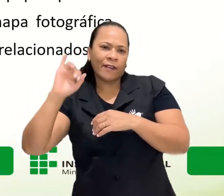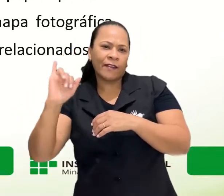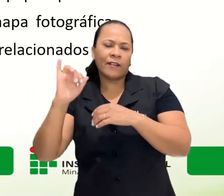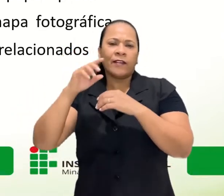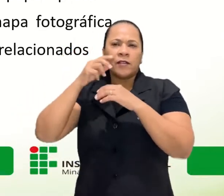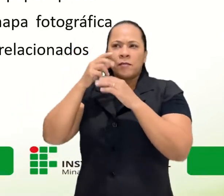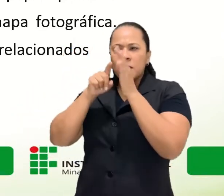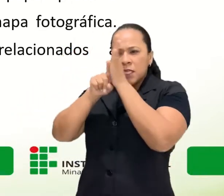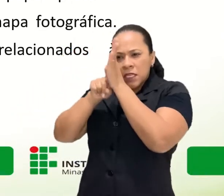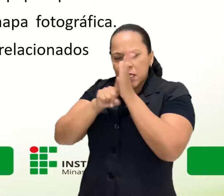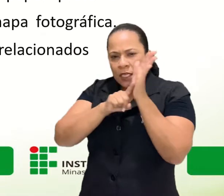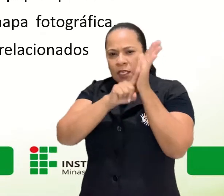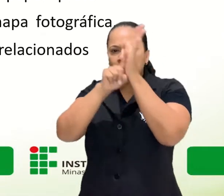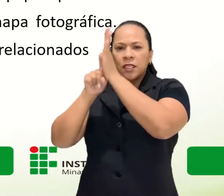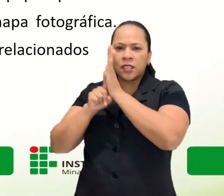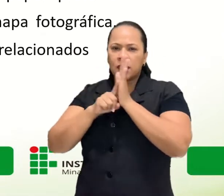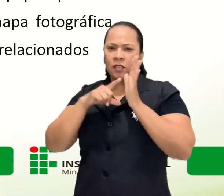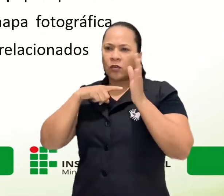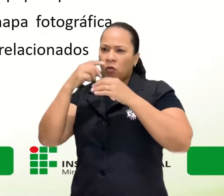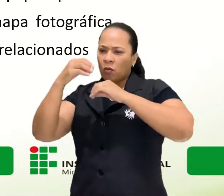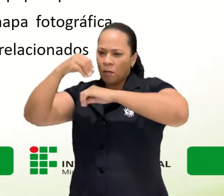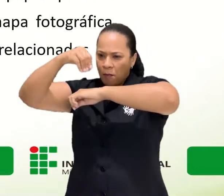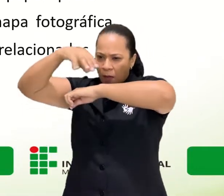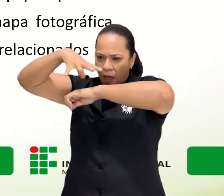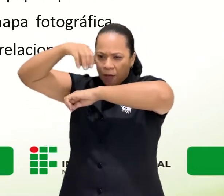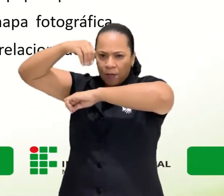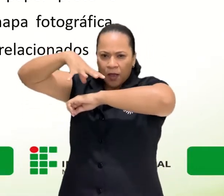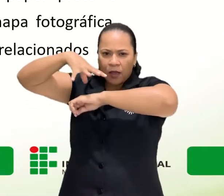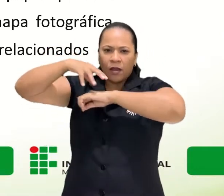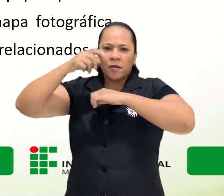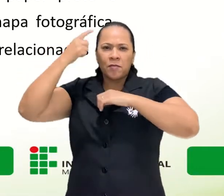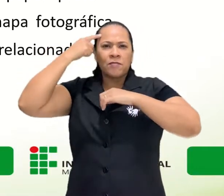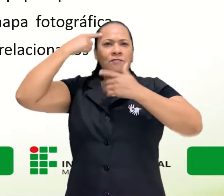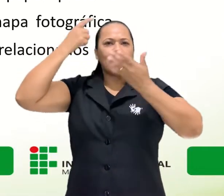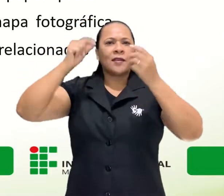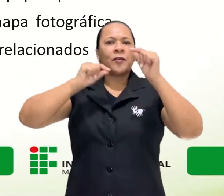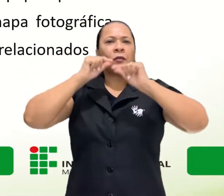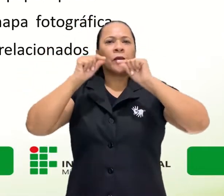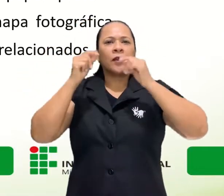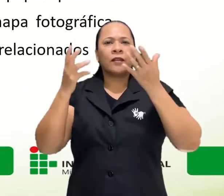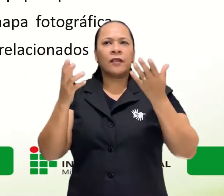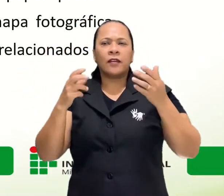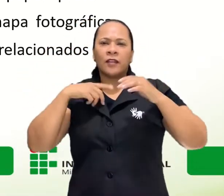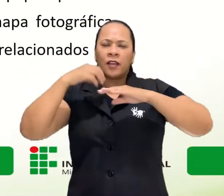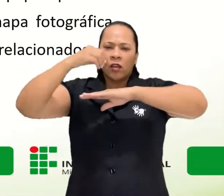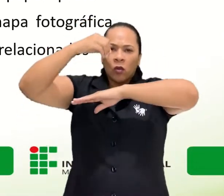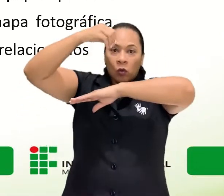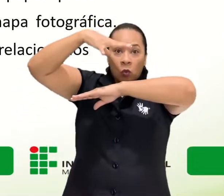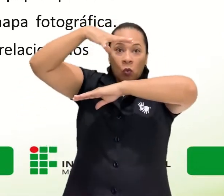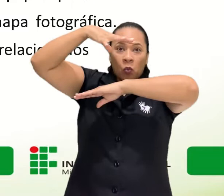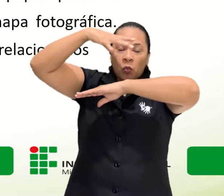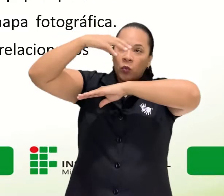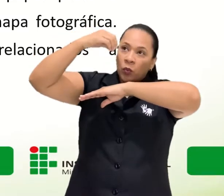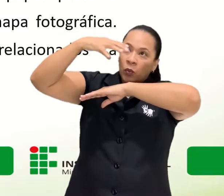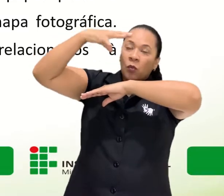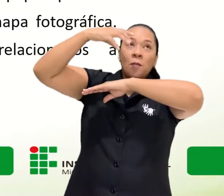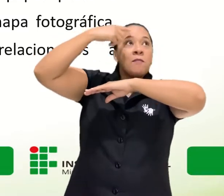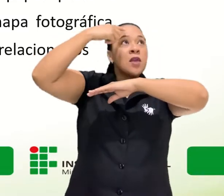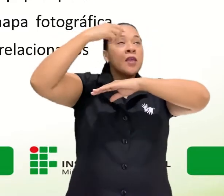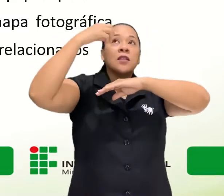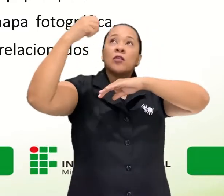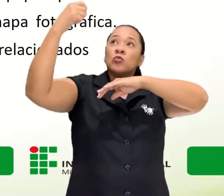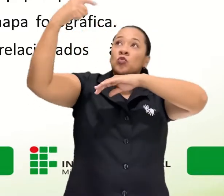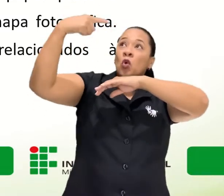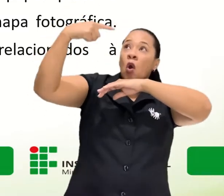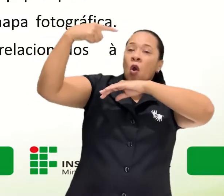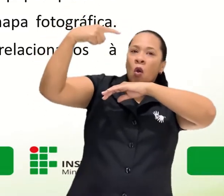de minerais à base de urânio com os raios X. Ele pensou que essa fosforescência dependia da luz